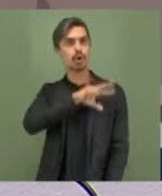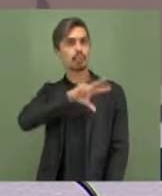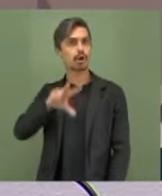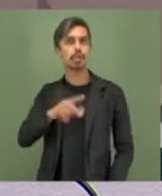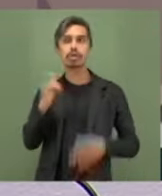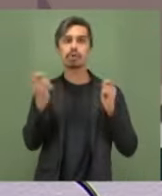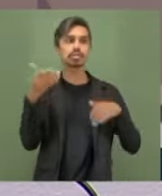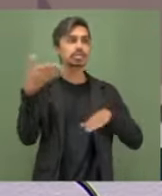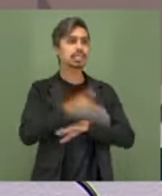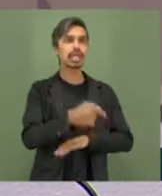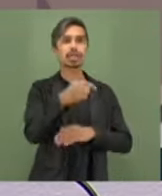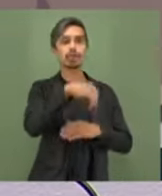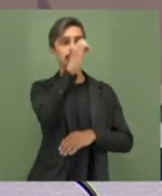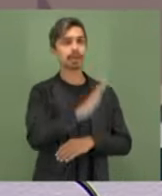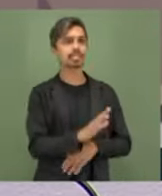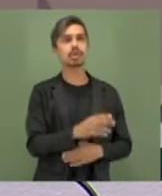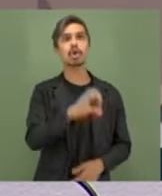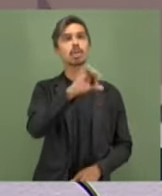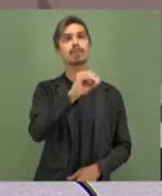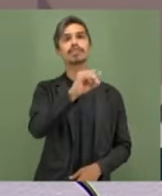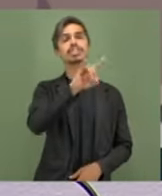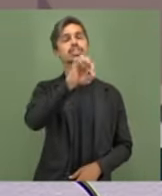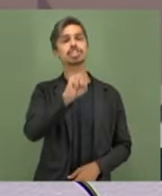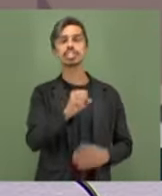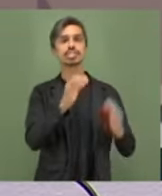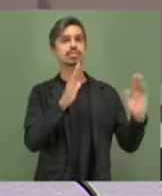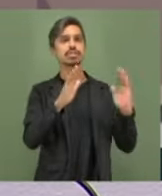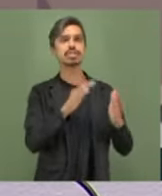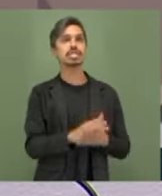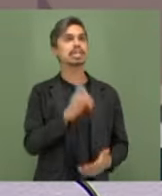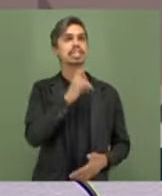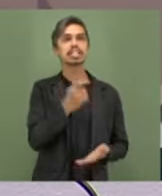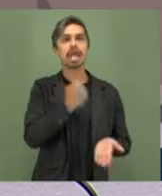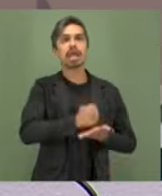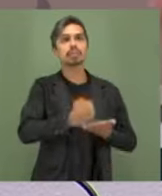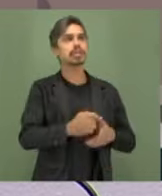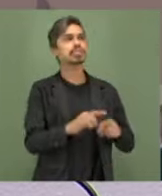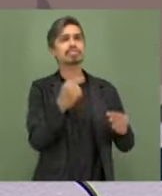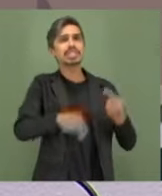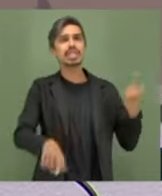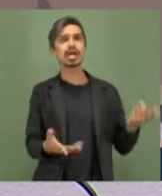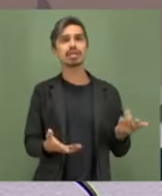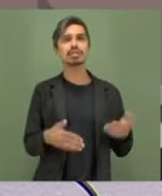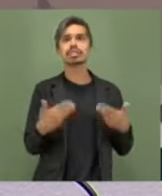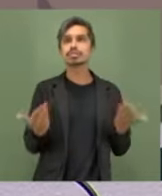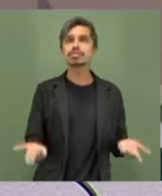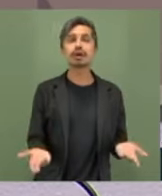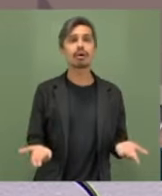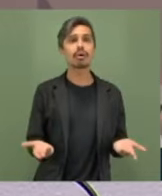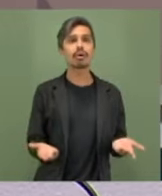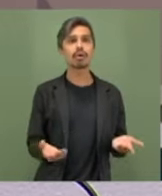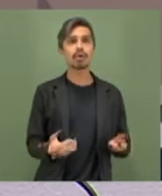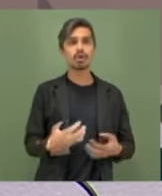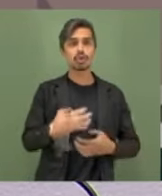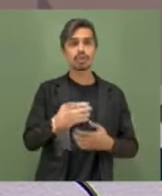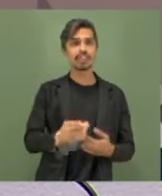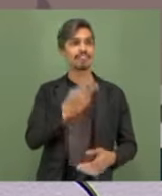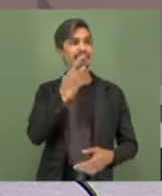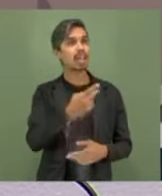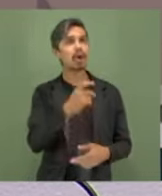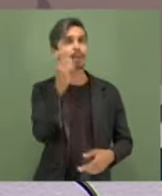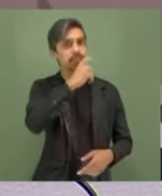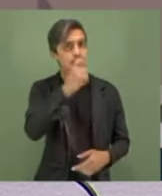para estar aqui. Eu nem sequer vinha contratado por nenhuma entidade, não se aplicava. Ou seja, além da violação que me foi feita, da mentira que foi